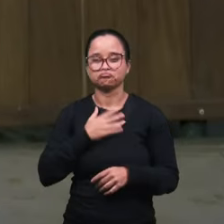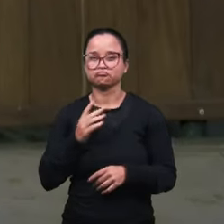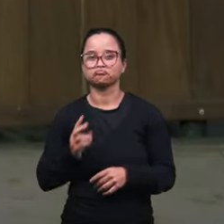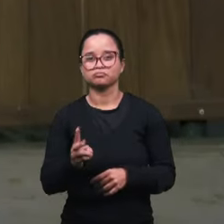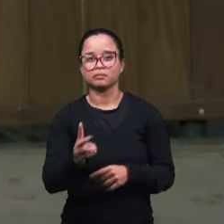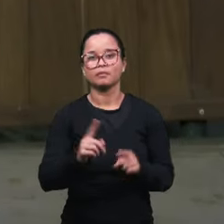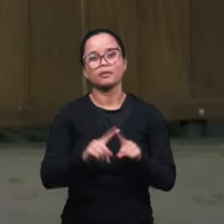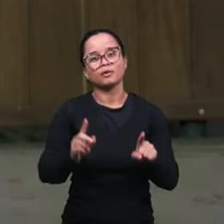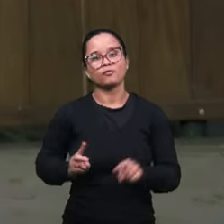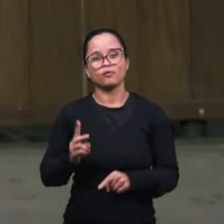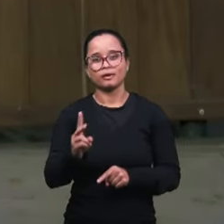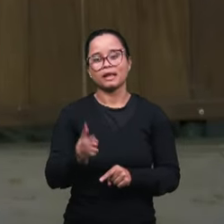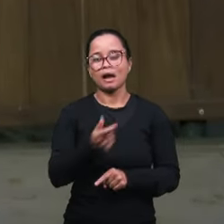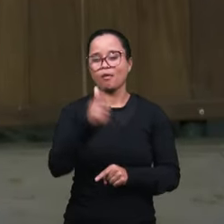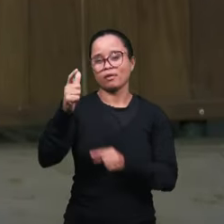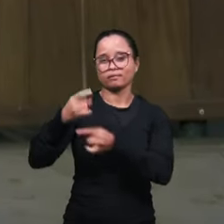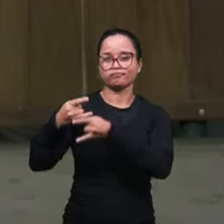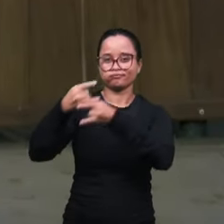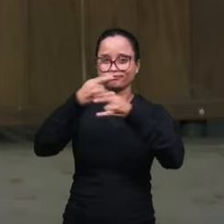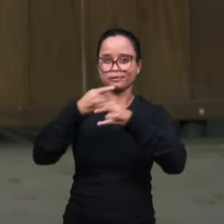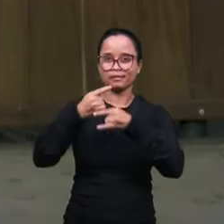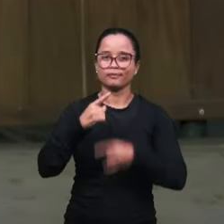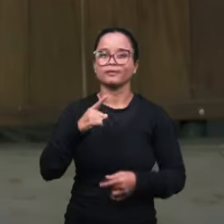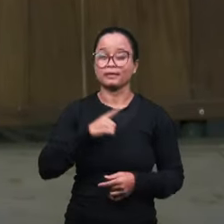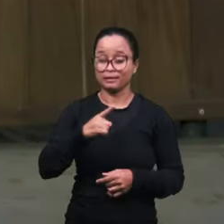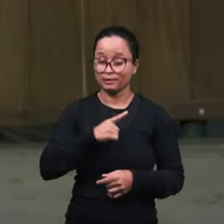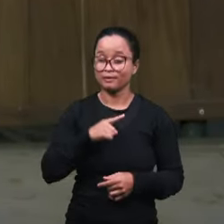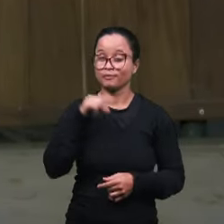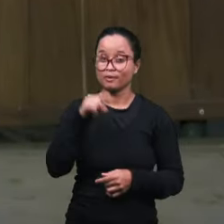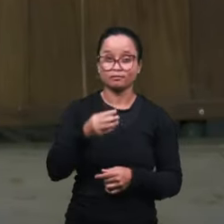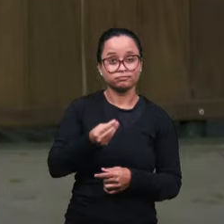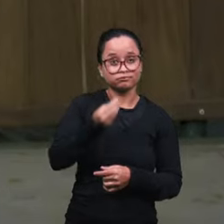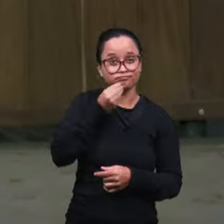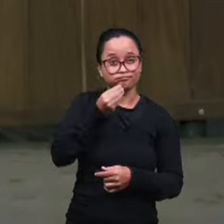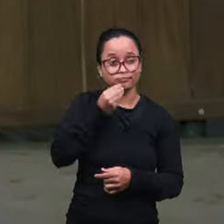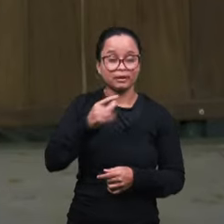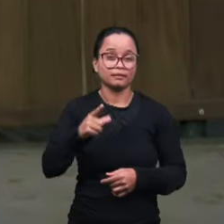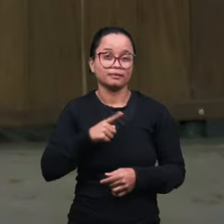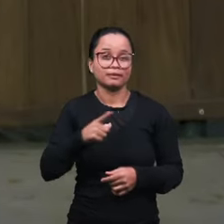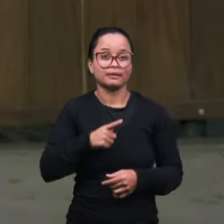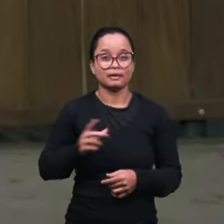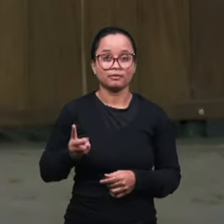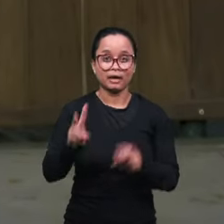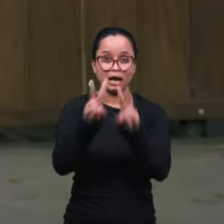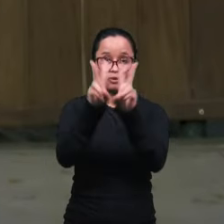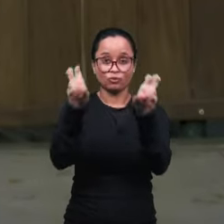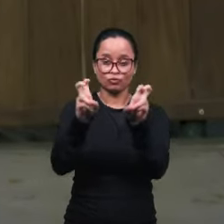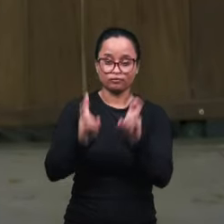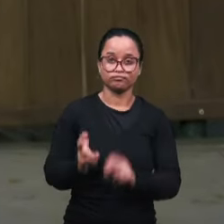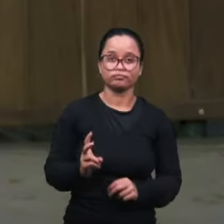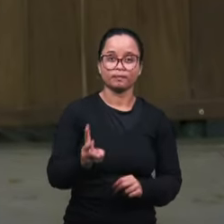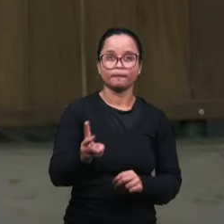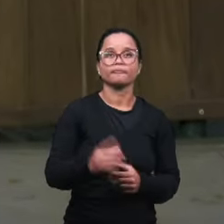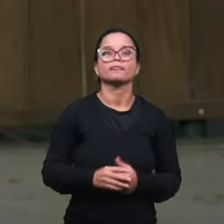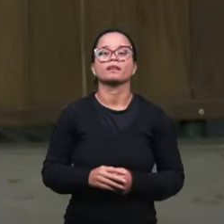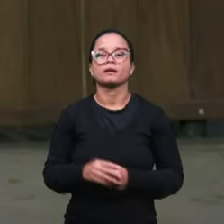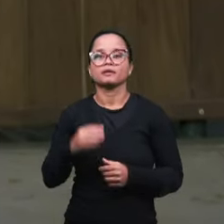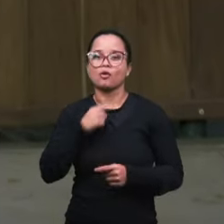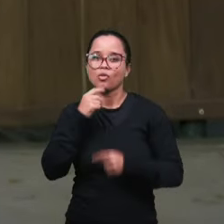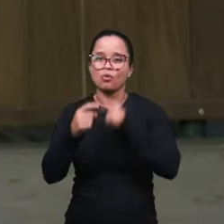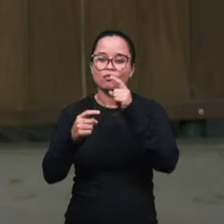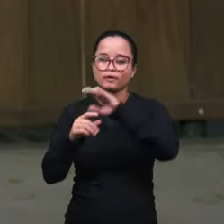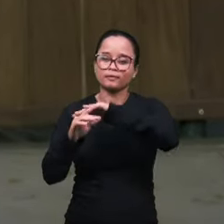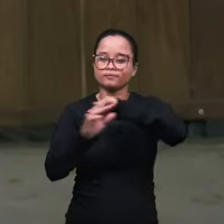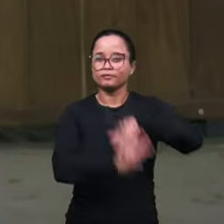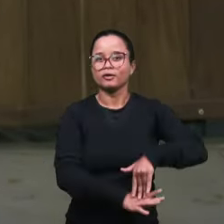dar continuidade em outras lives que nós teremos. E você terá a oportunidade de dar sequência a este assunto. Olha, muitas dúvidas serão retiradas, pode